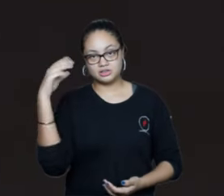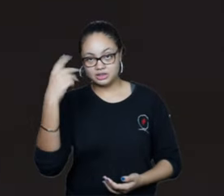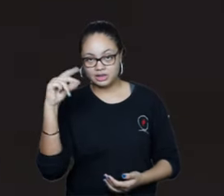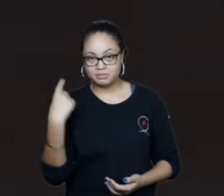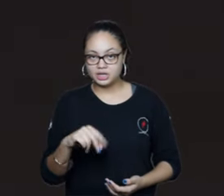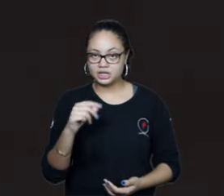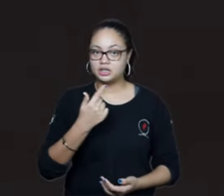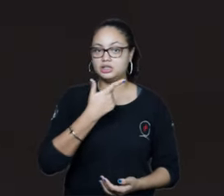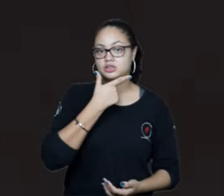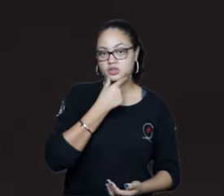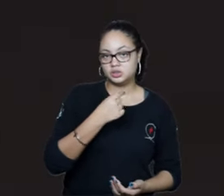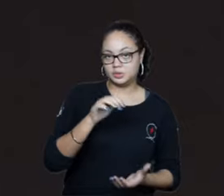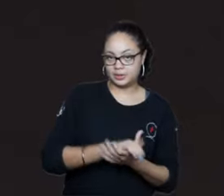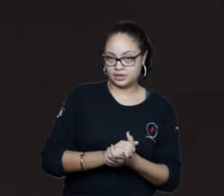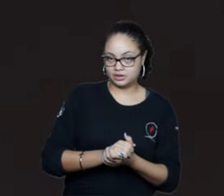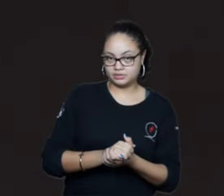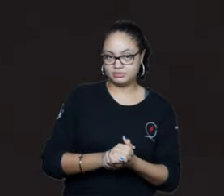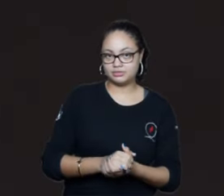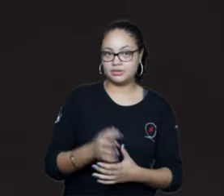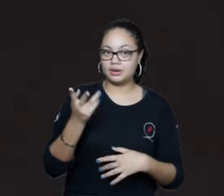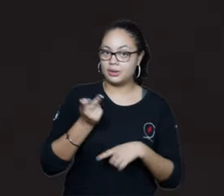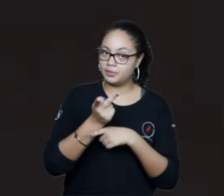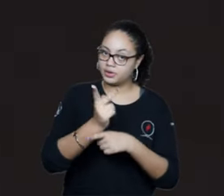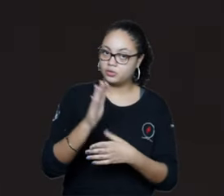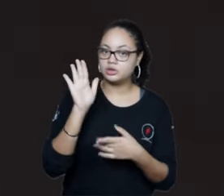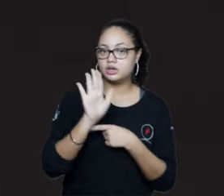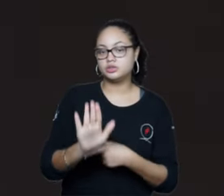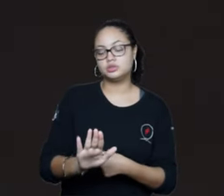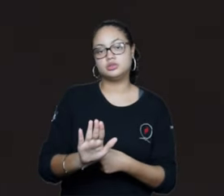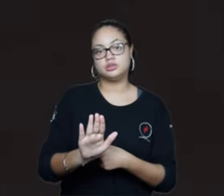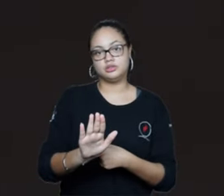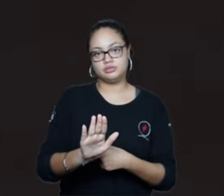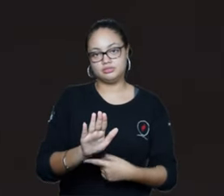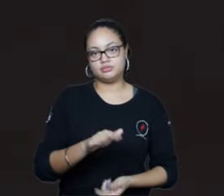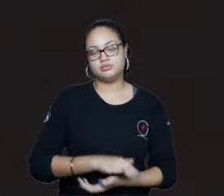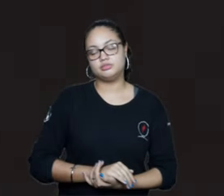marido procure ajuda